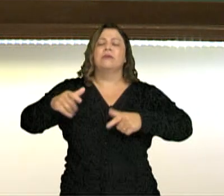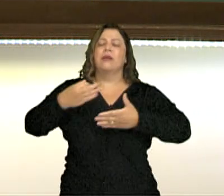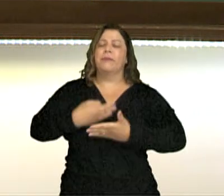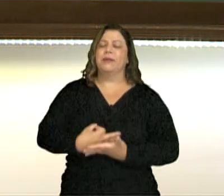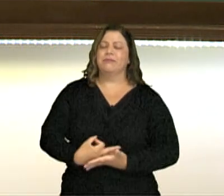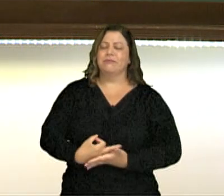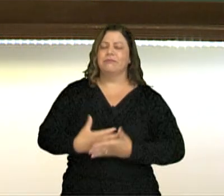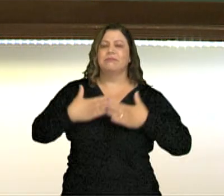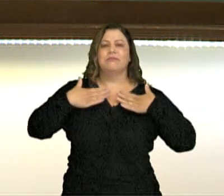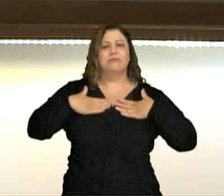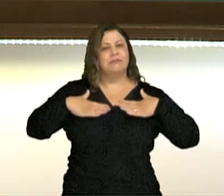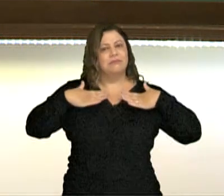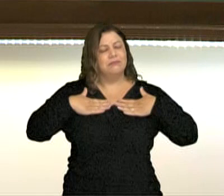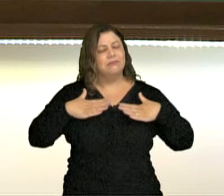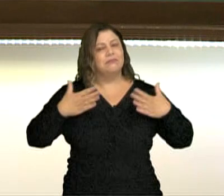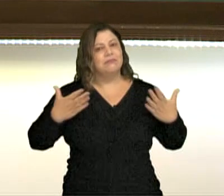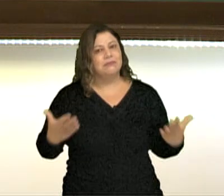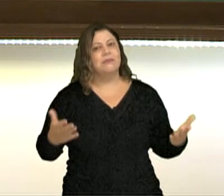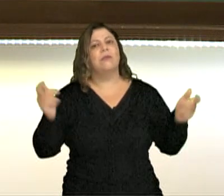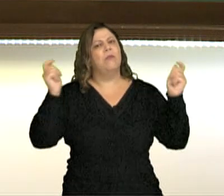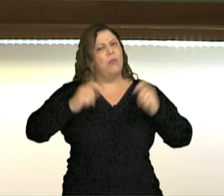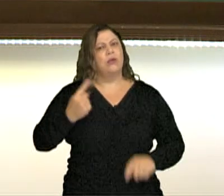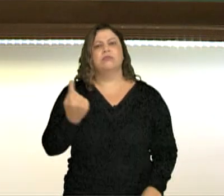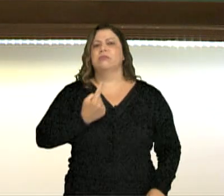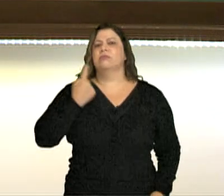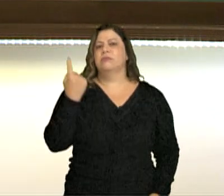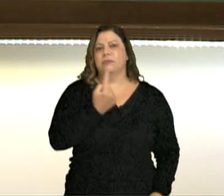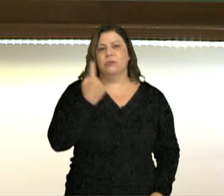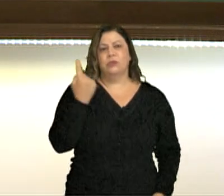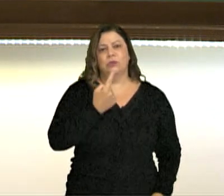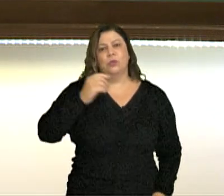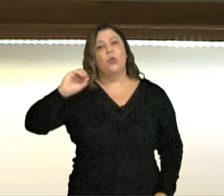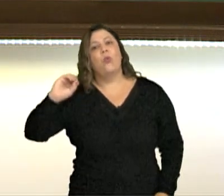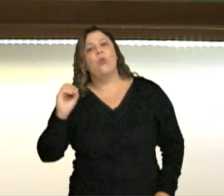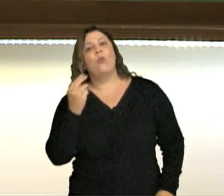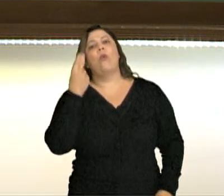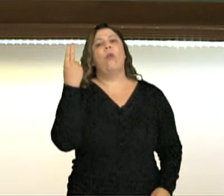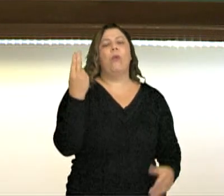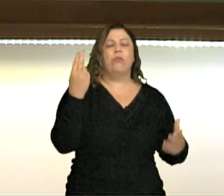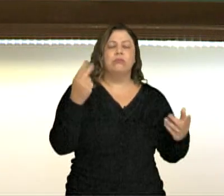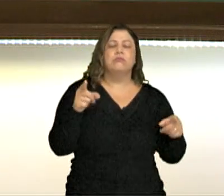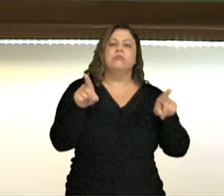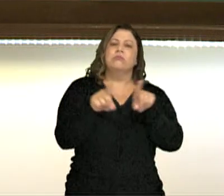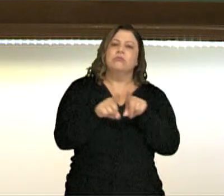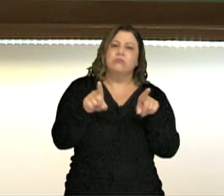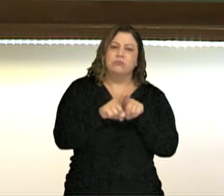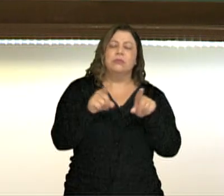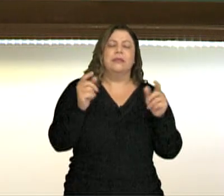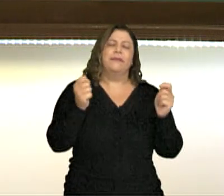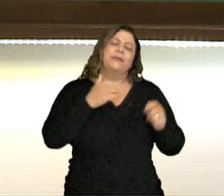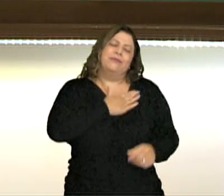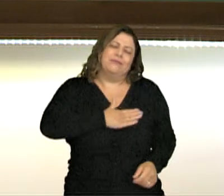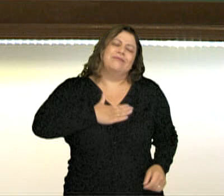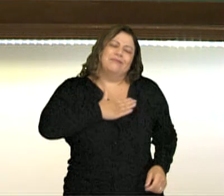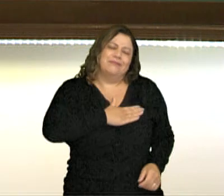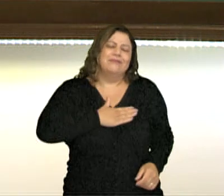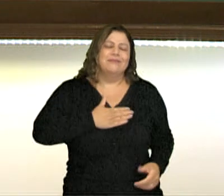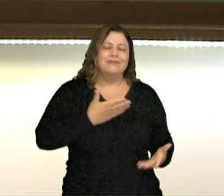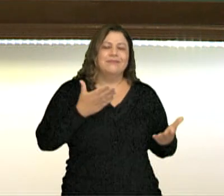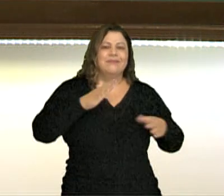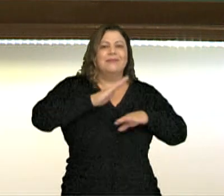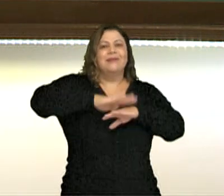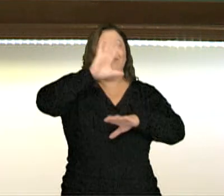essas práticas. Eu também posso realizar sozinho, ou eu vou me beneficiar, às vezes gostar mais de realizar